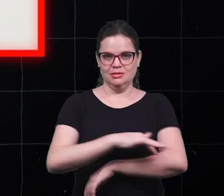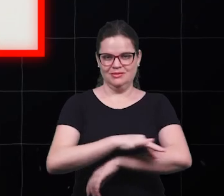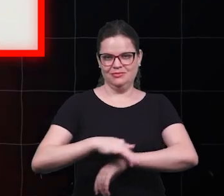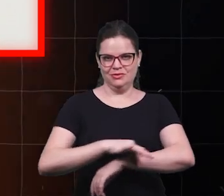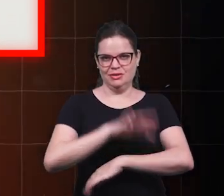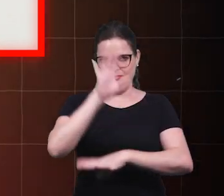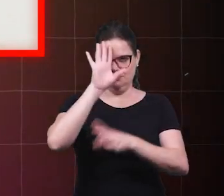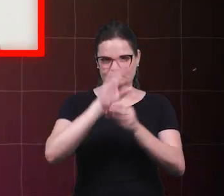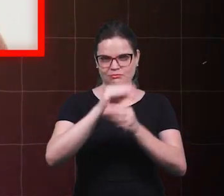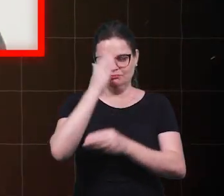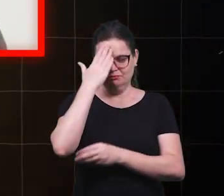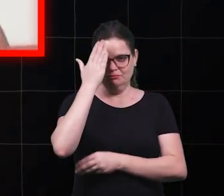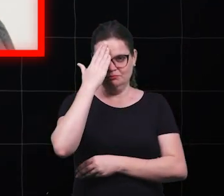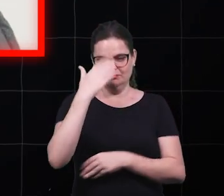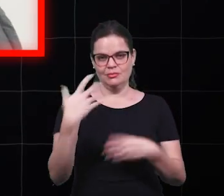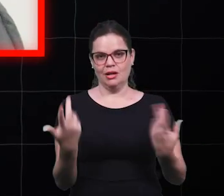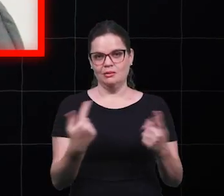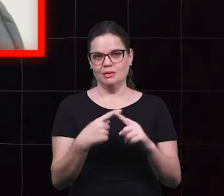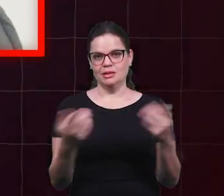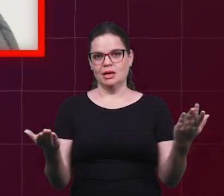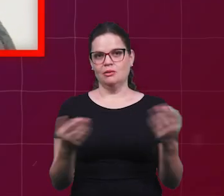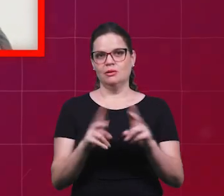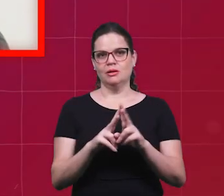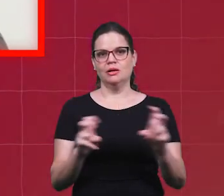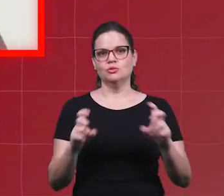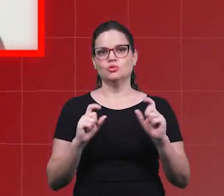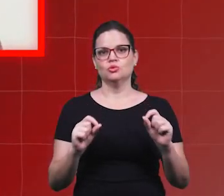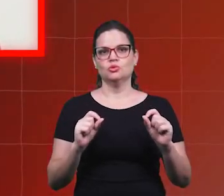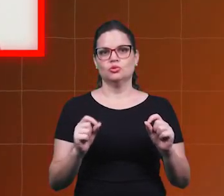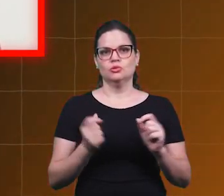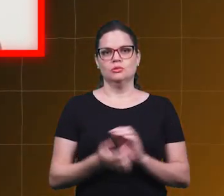fisicamente, por exemplo, uma reanimação